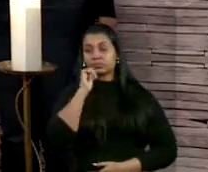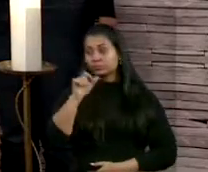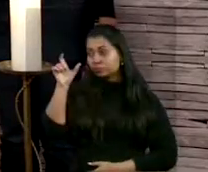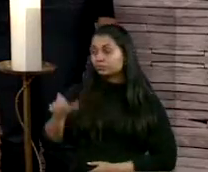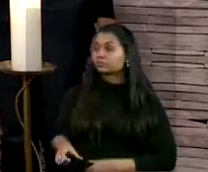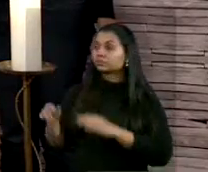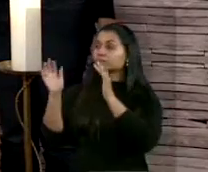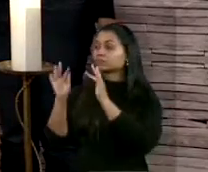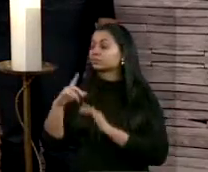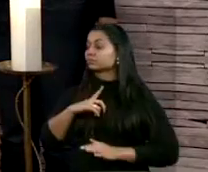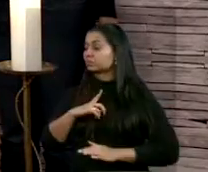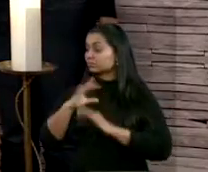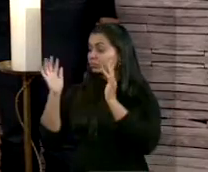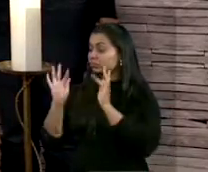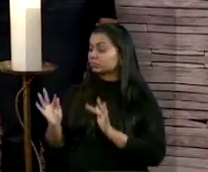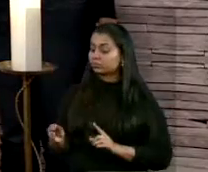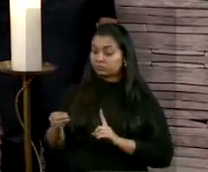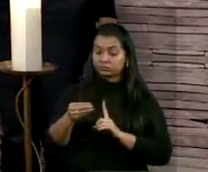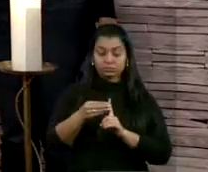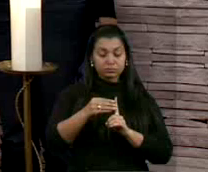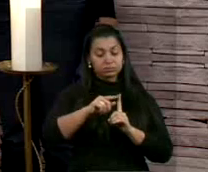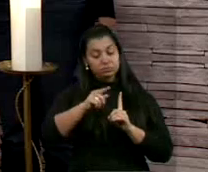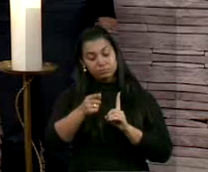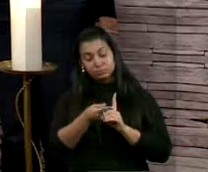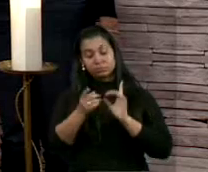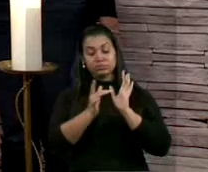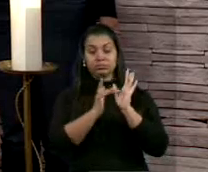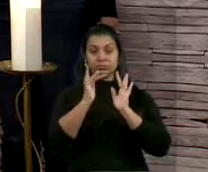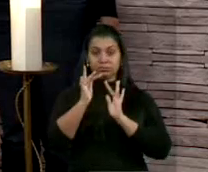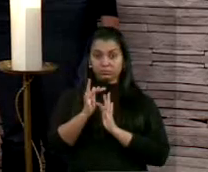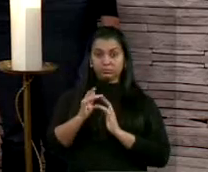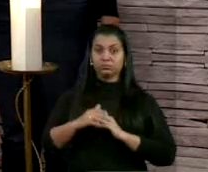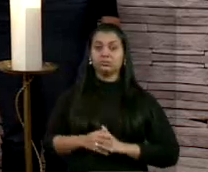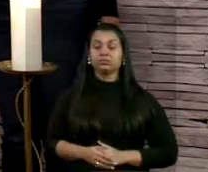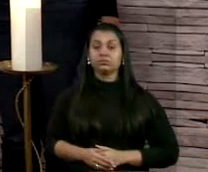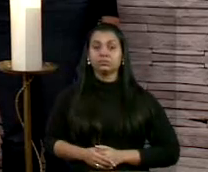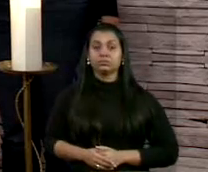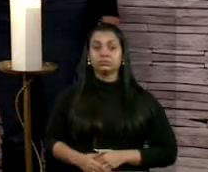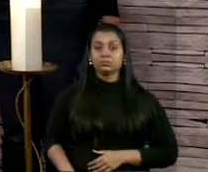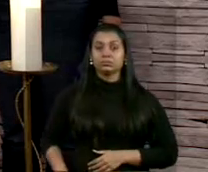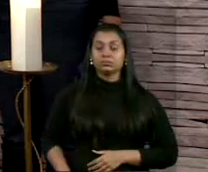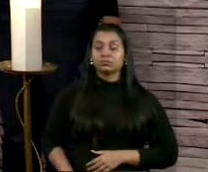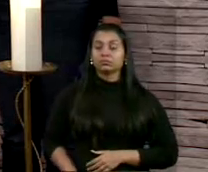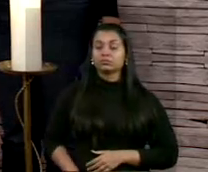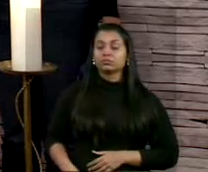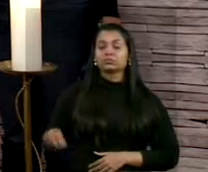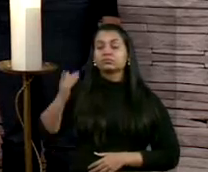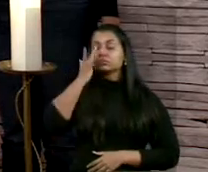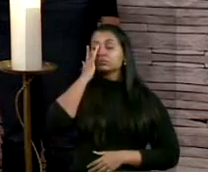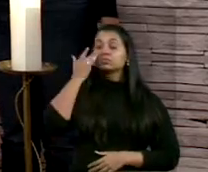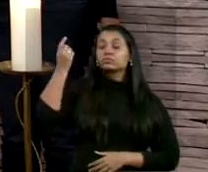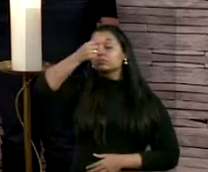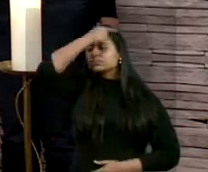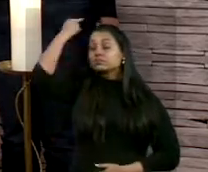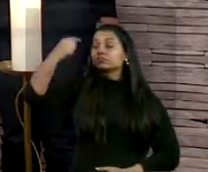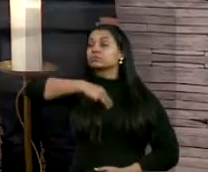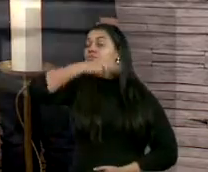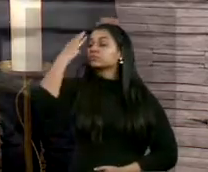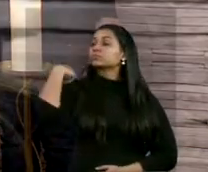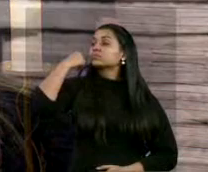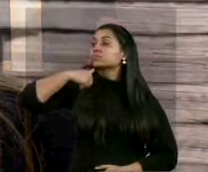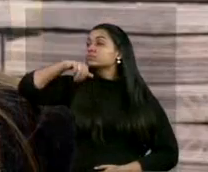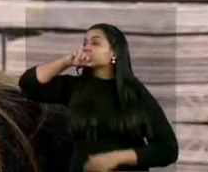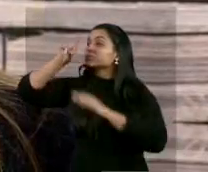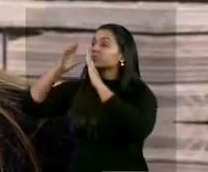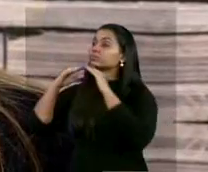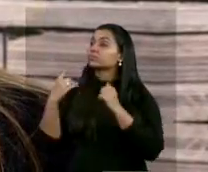o Senhor é convosco. Bendita sois vós entre as mulheres, e bendito é o fruto do vosso ventre, Jesus. Santa